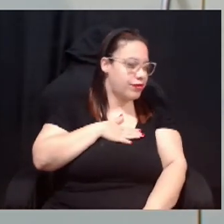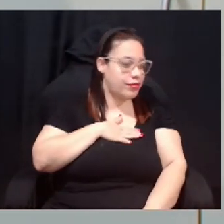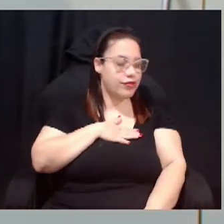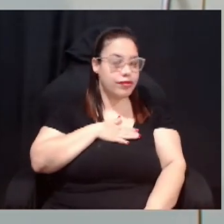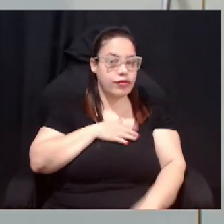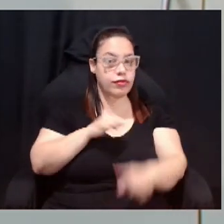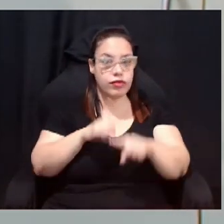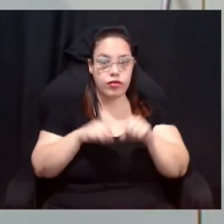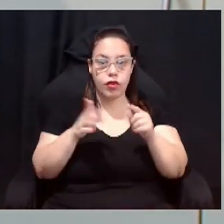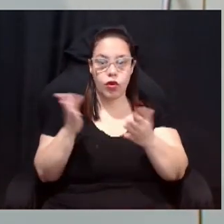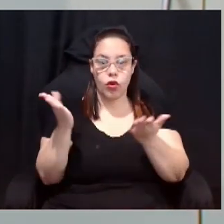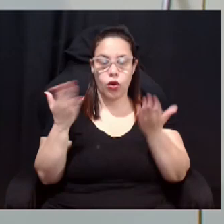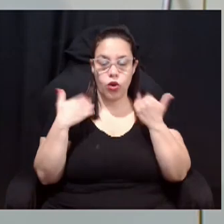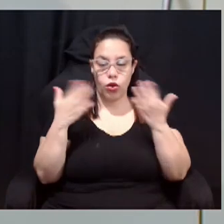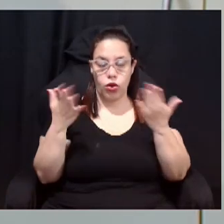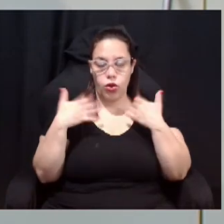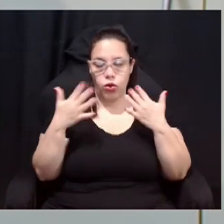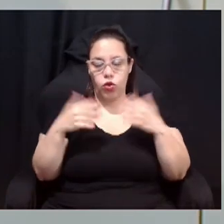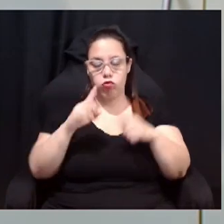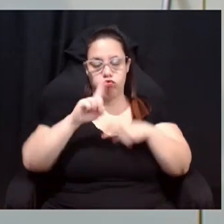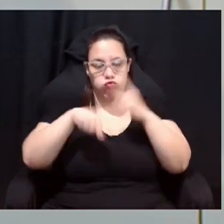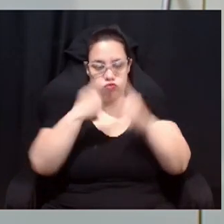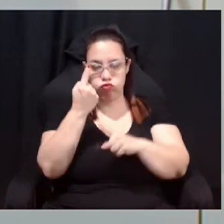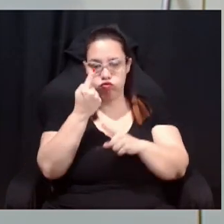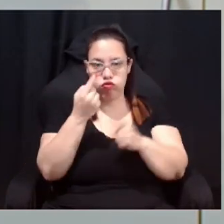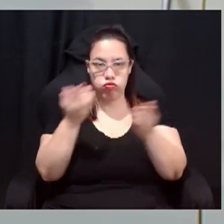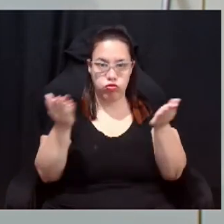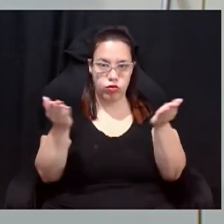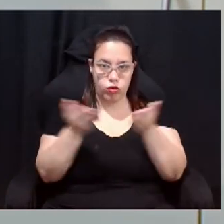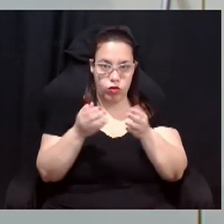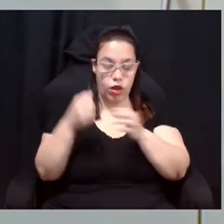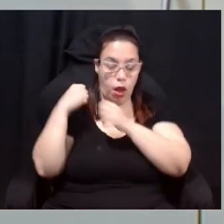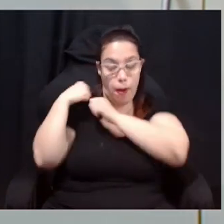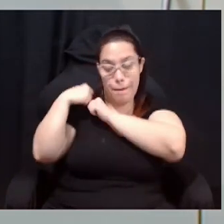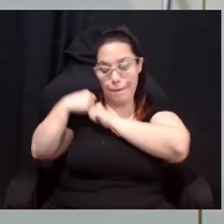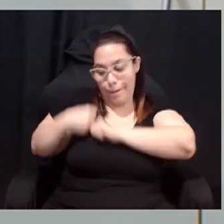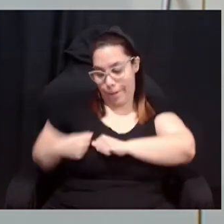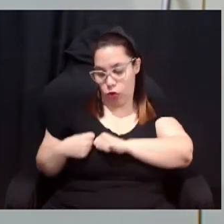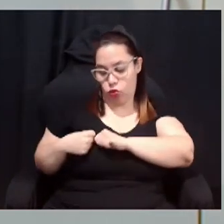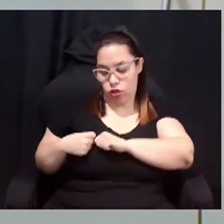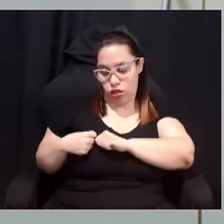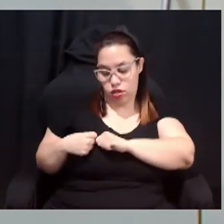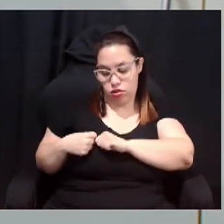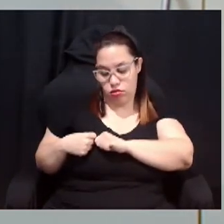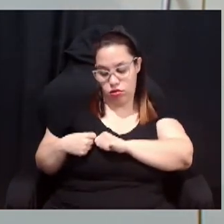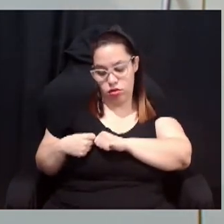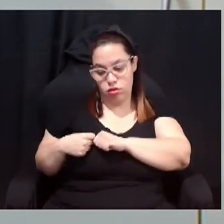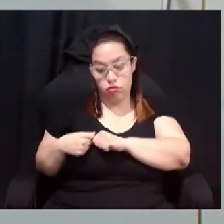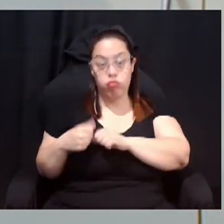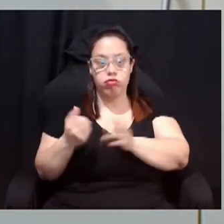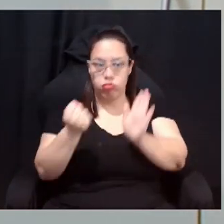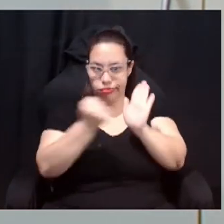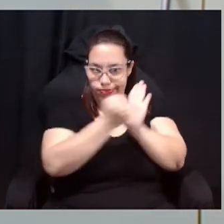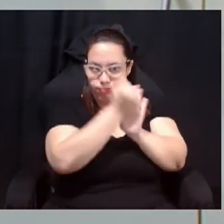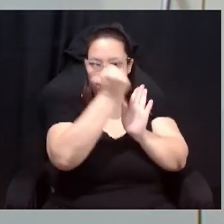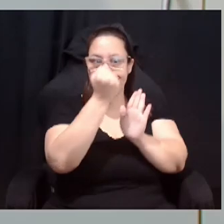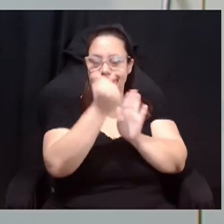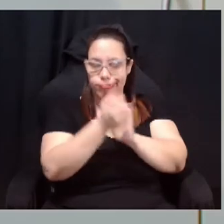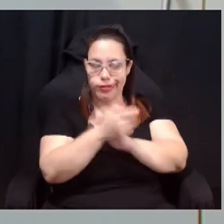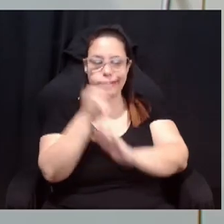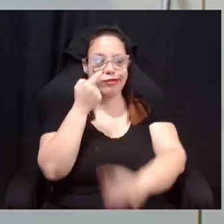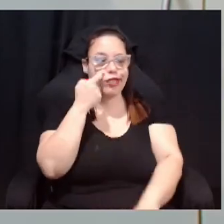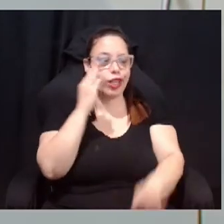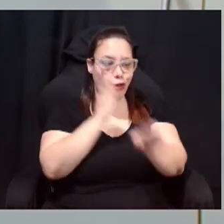verão faz muito sucesso. Agora tá em alta as bolsas, né? Sim. Tem várias marcas aí no mercado, né?